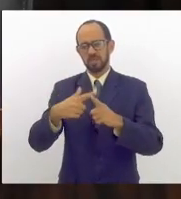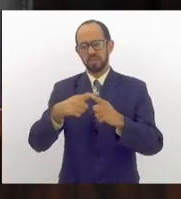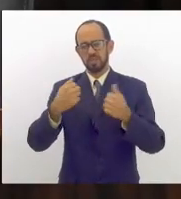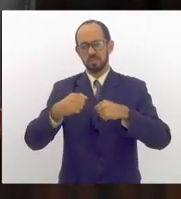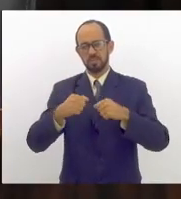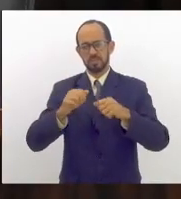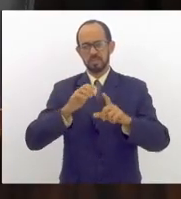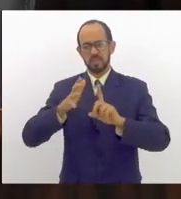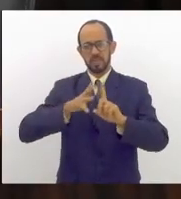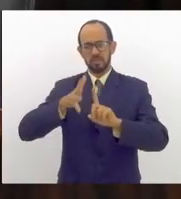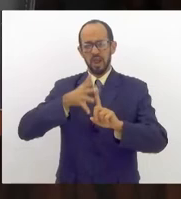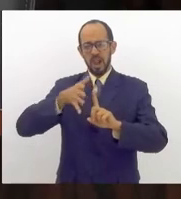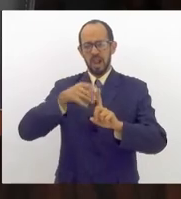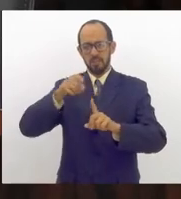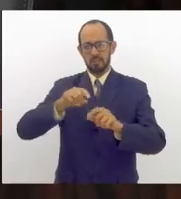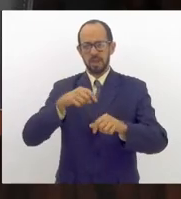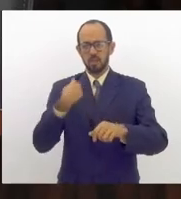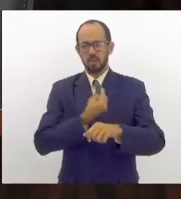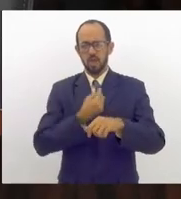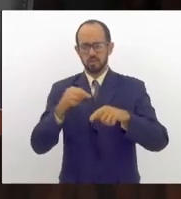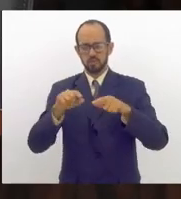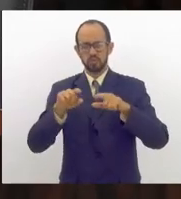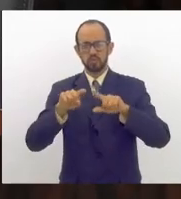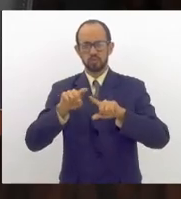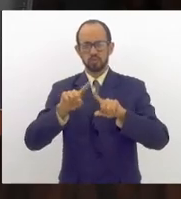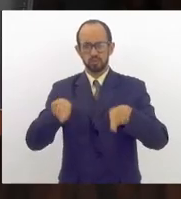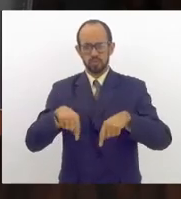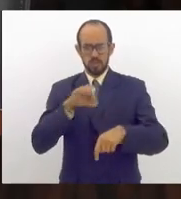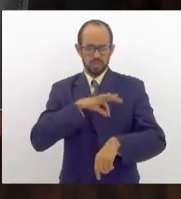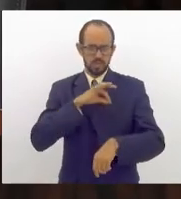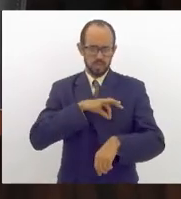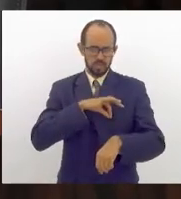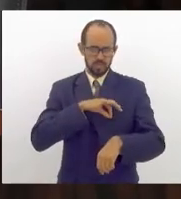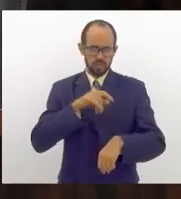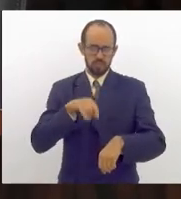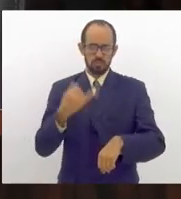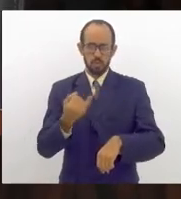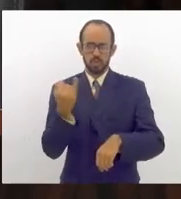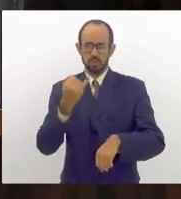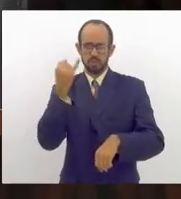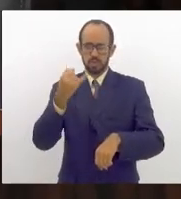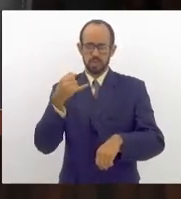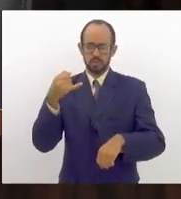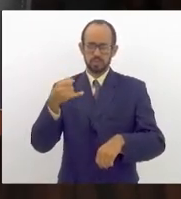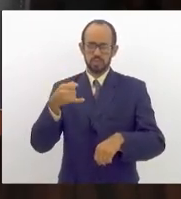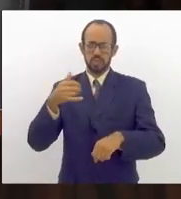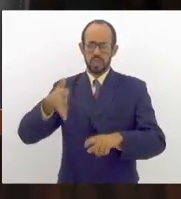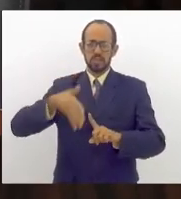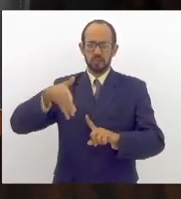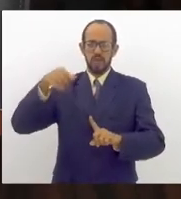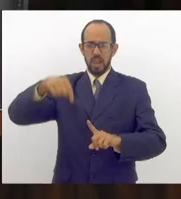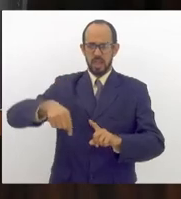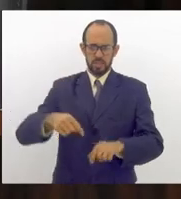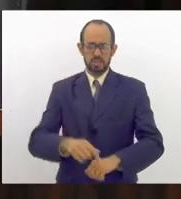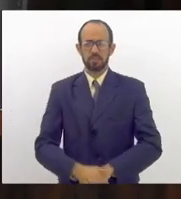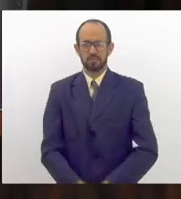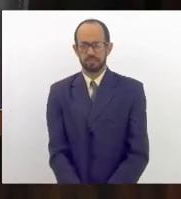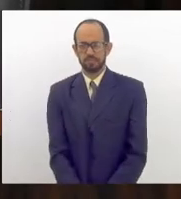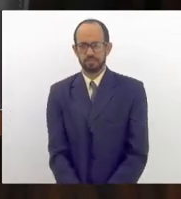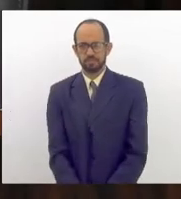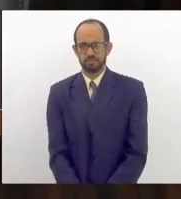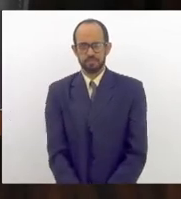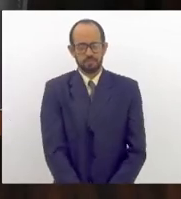para nossa classe trabalhadora né e é muito importante a ocupação desse espaço eu quero